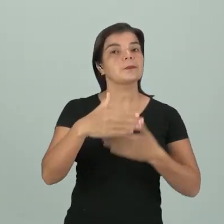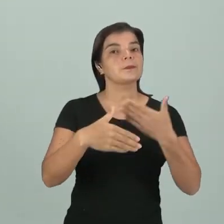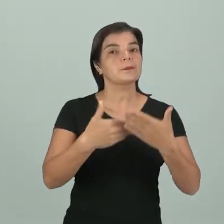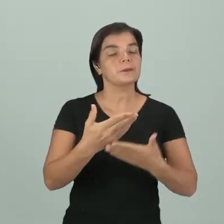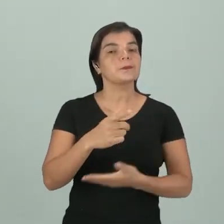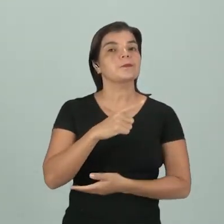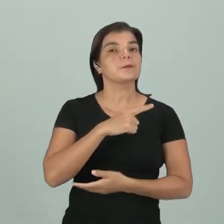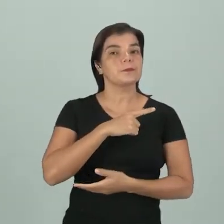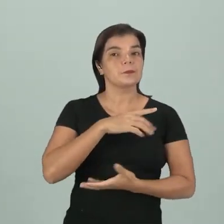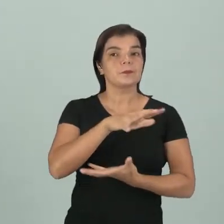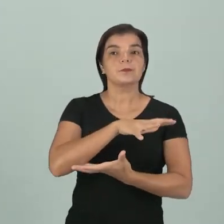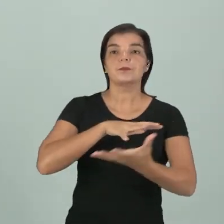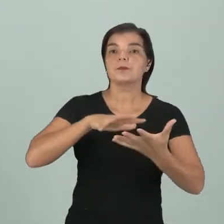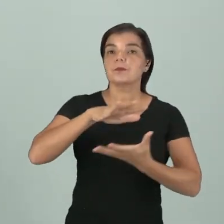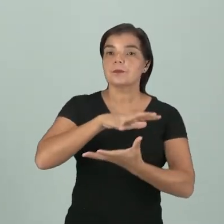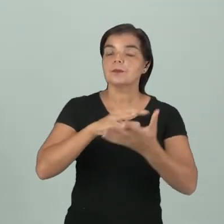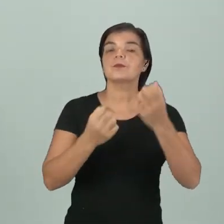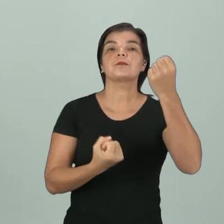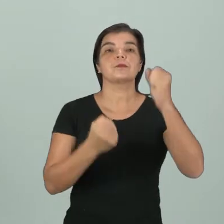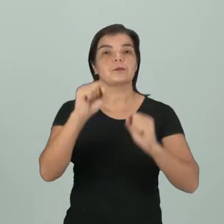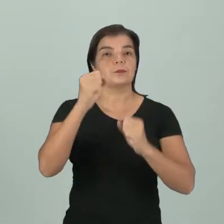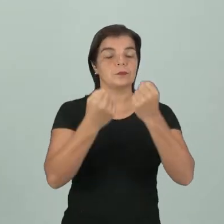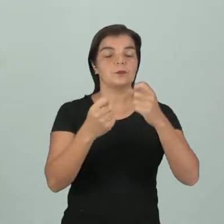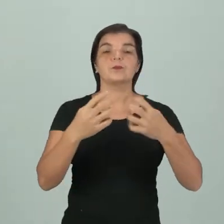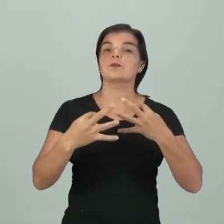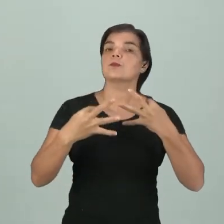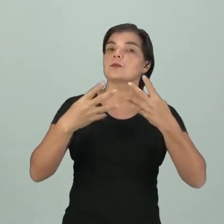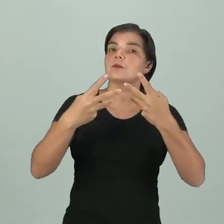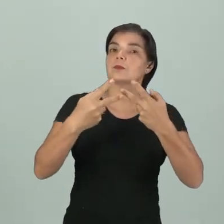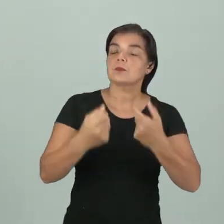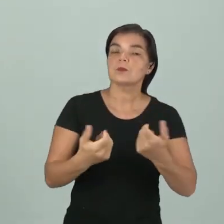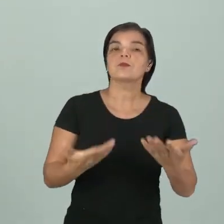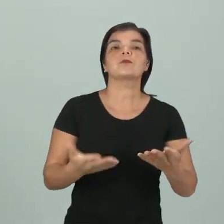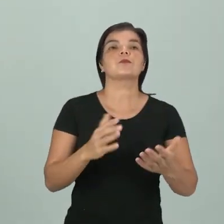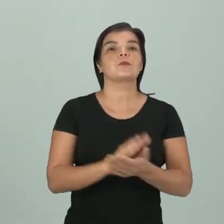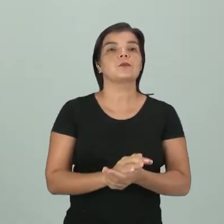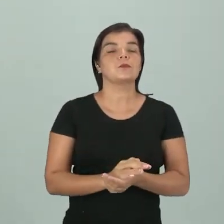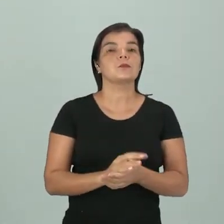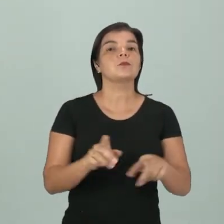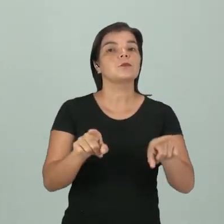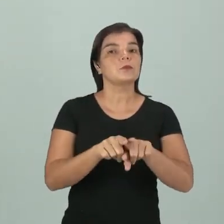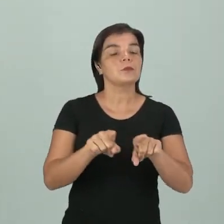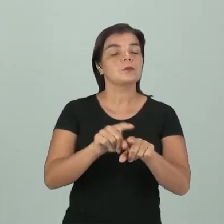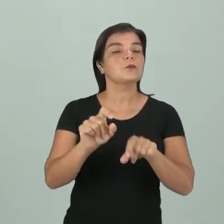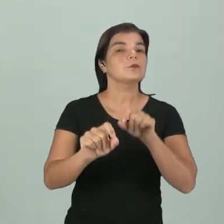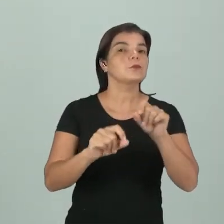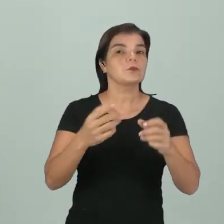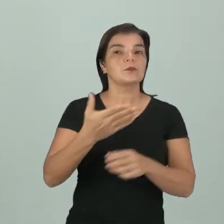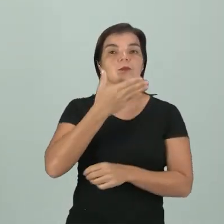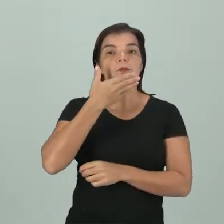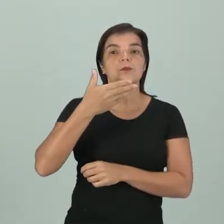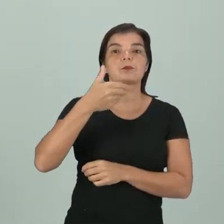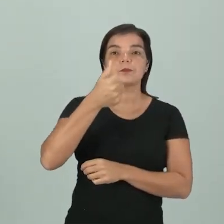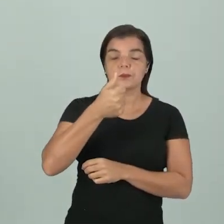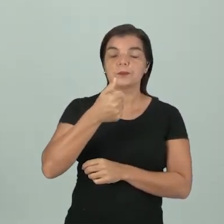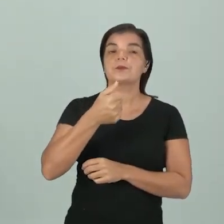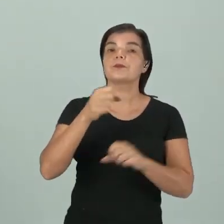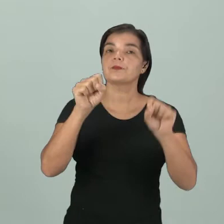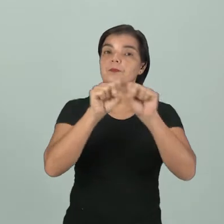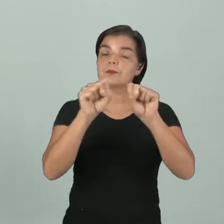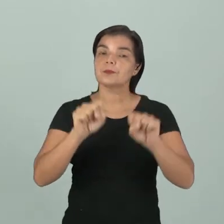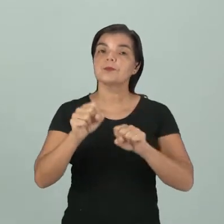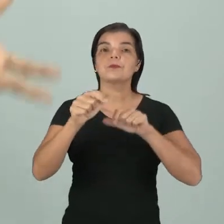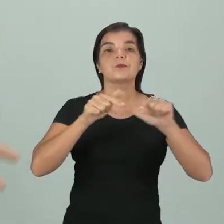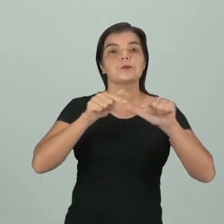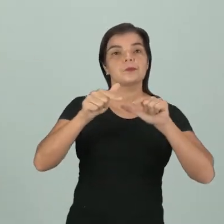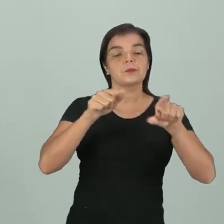daí a gente tem as revoluções industriais que vão trazer todos esses aspectos de melhorias no sistema de